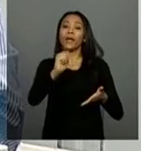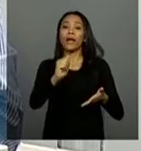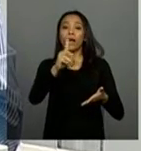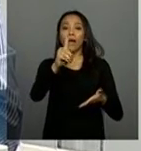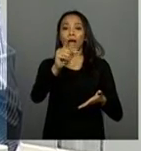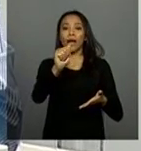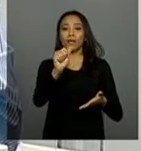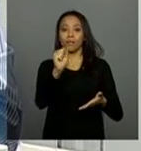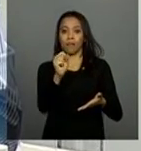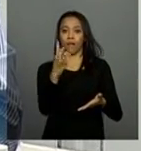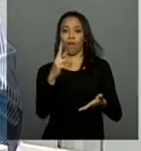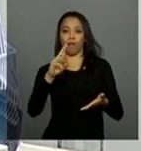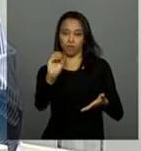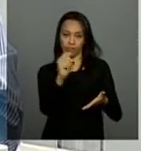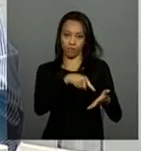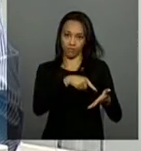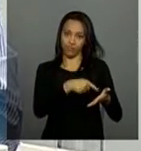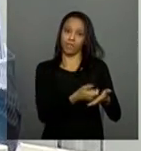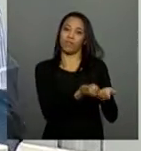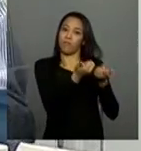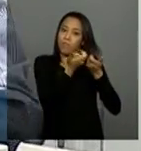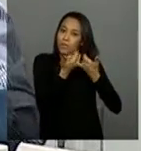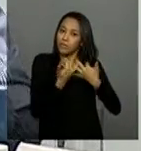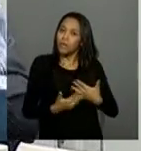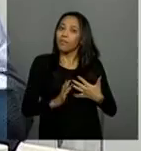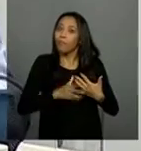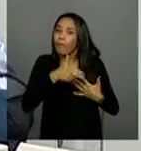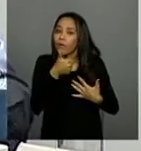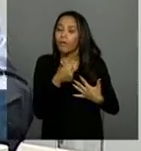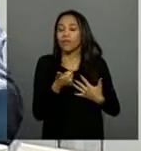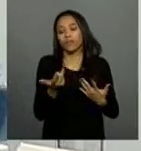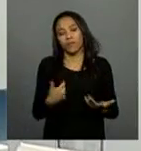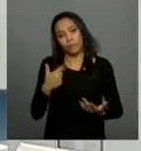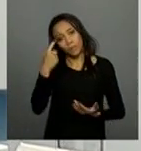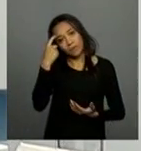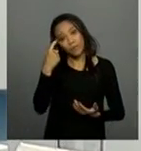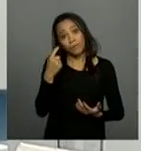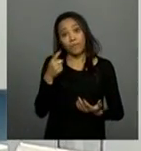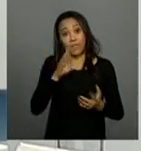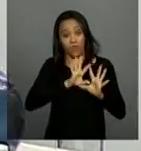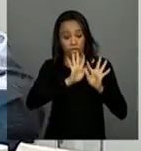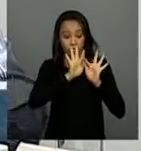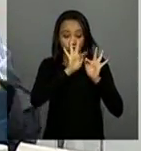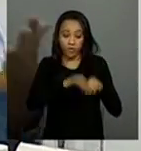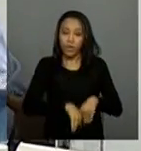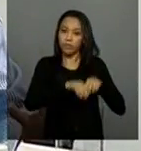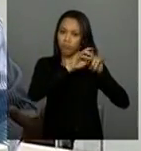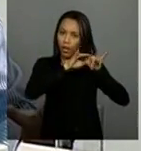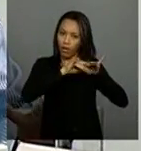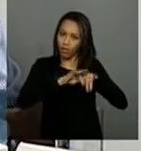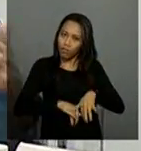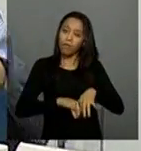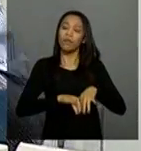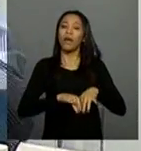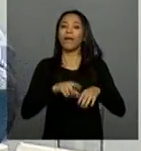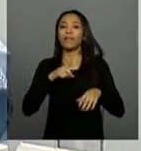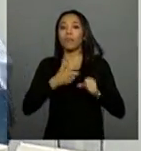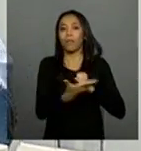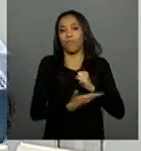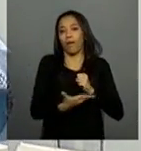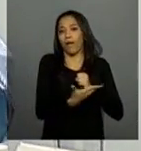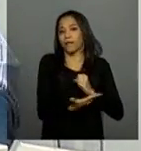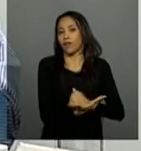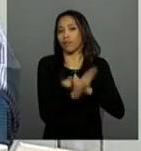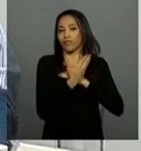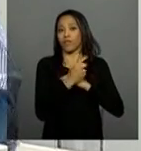da moratória, melhorando o que vem do cadastro. Então, o ideal é que, uma vez concluído o cadastro, a gente tenha uma base única de